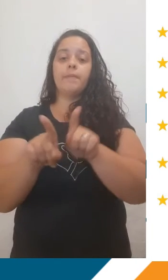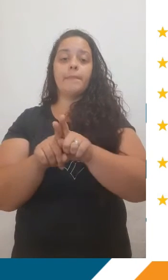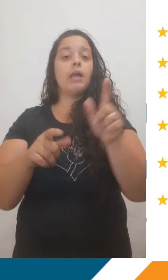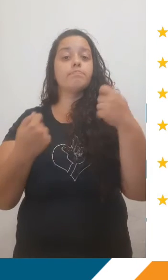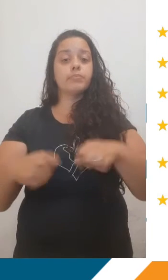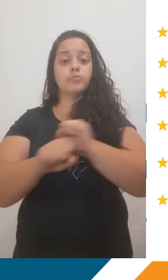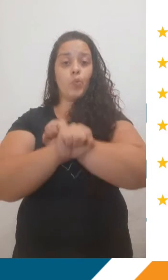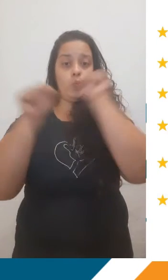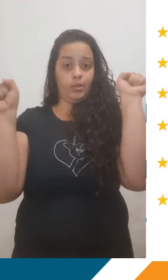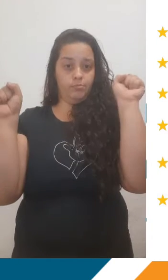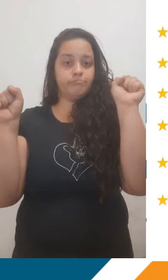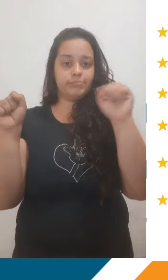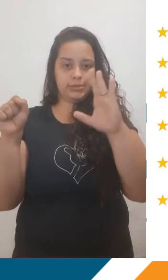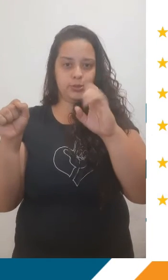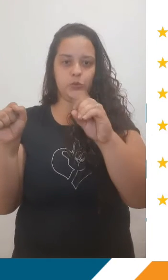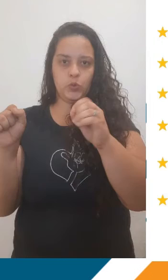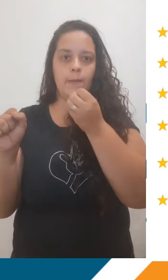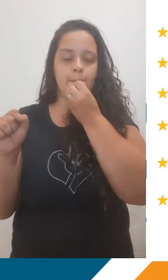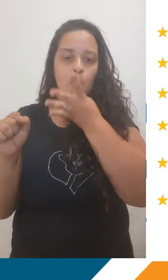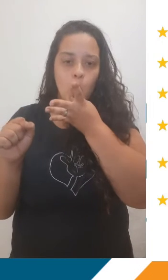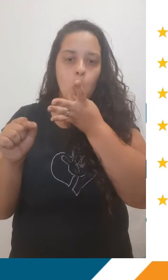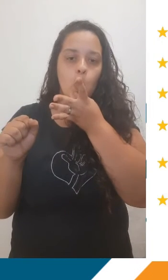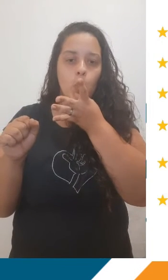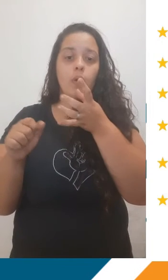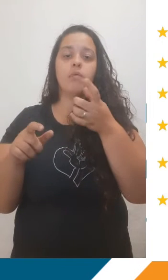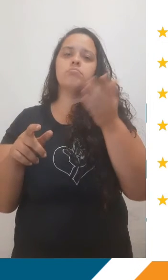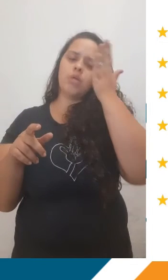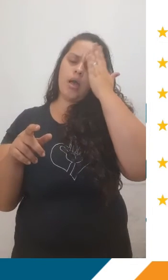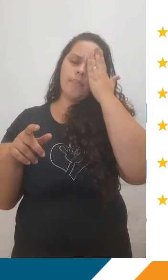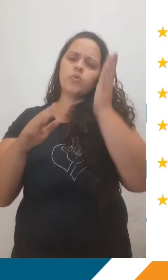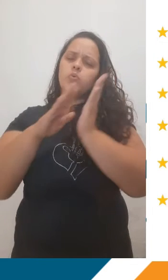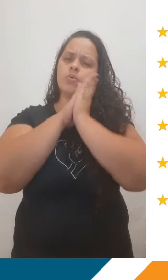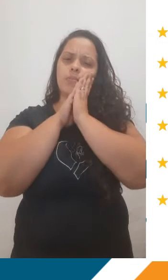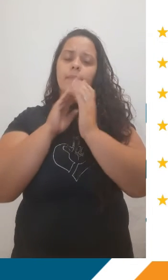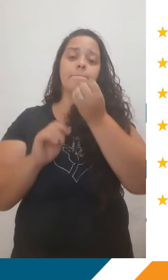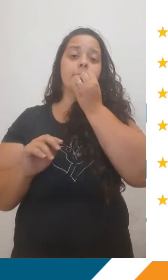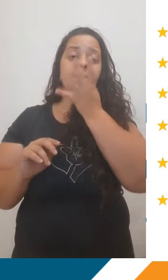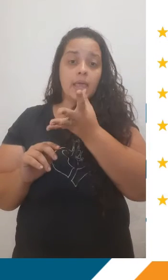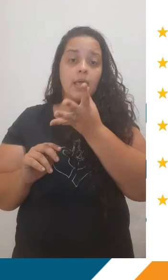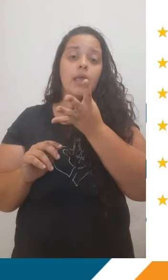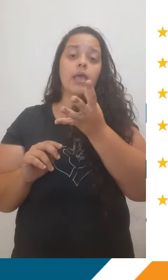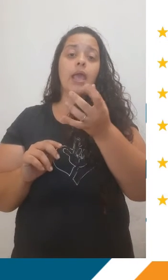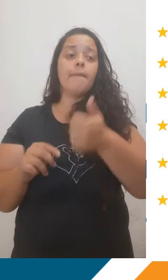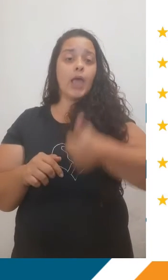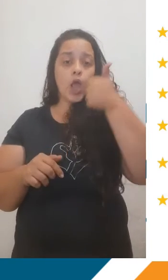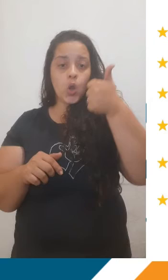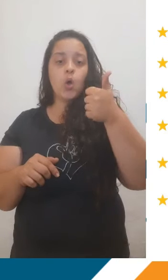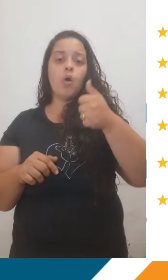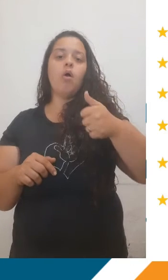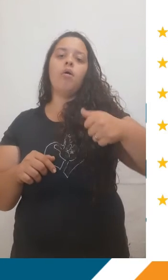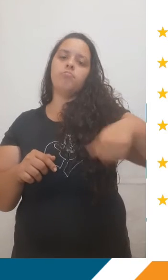Acorde mais cedo, então a importância de dormir bem é justamente para você estar bem melhor